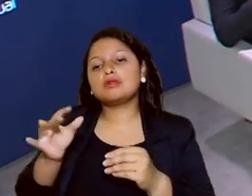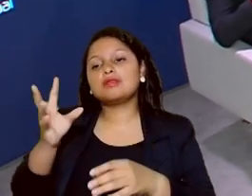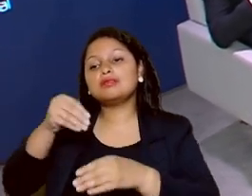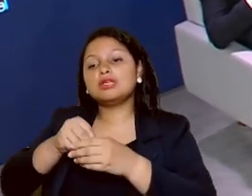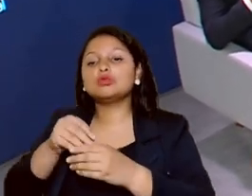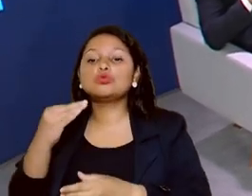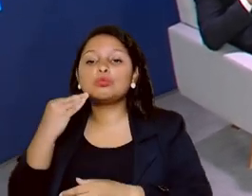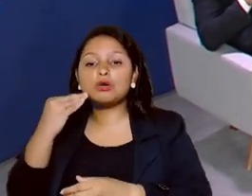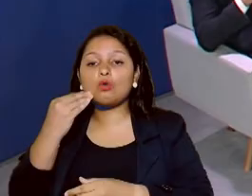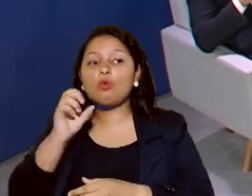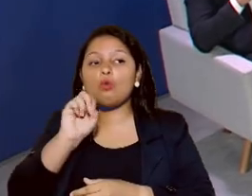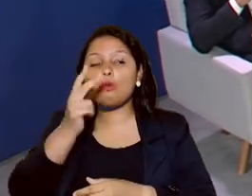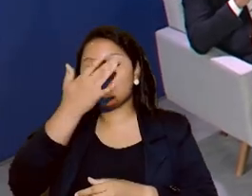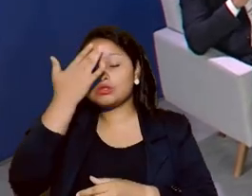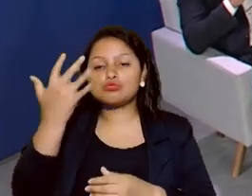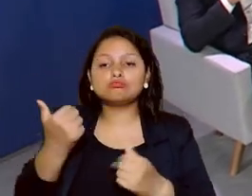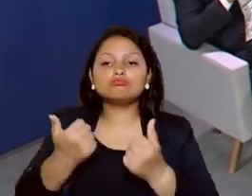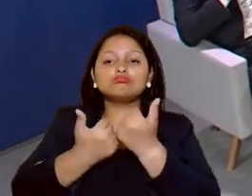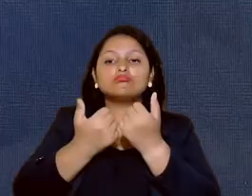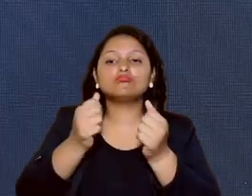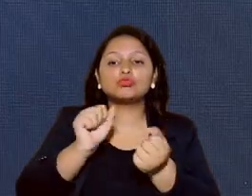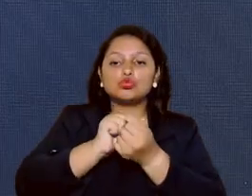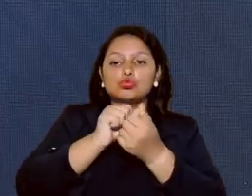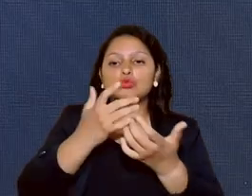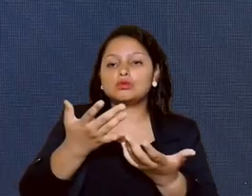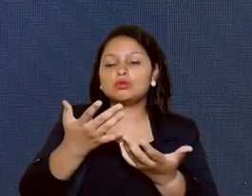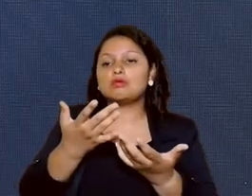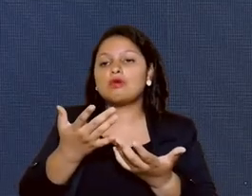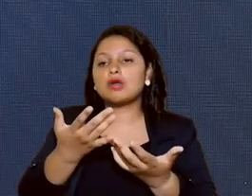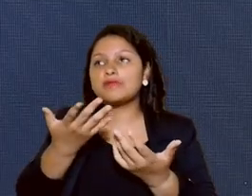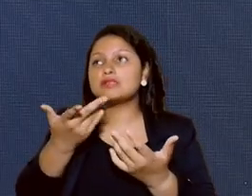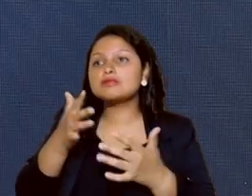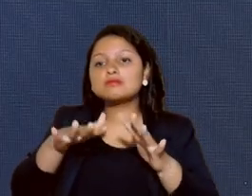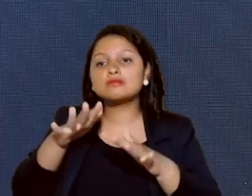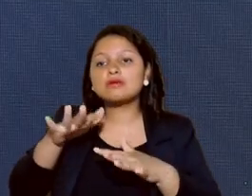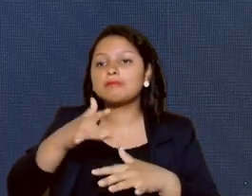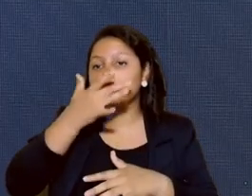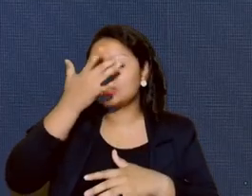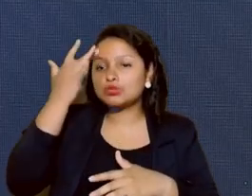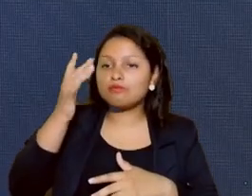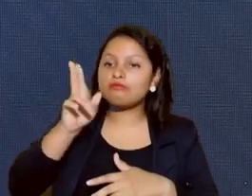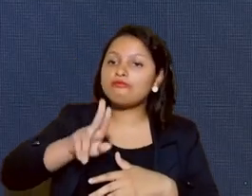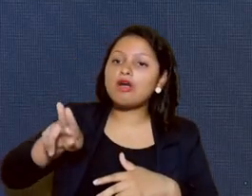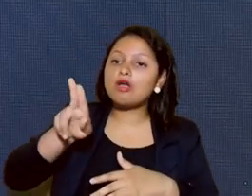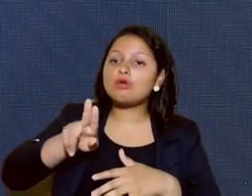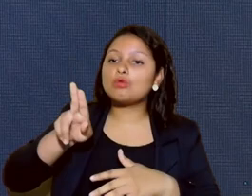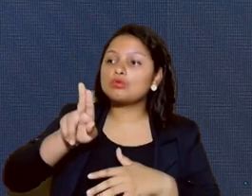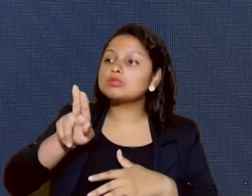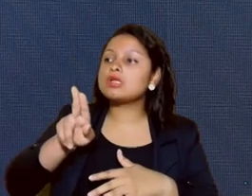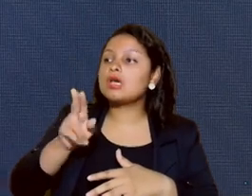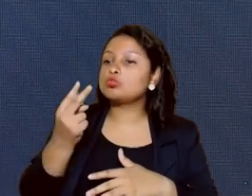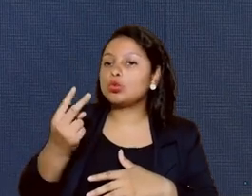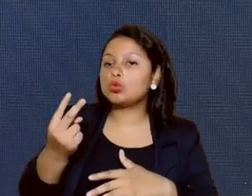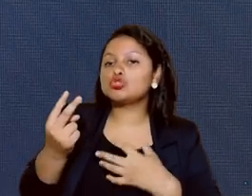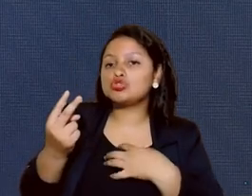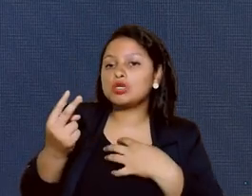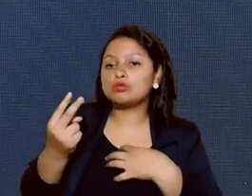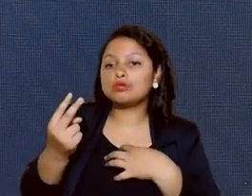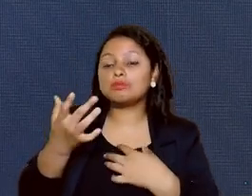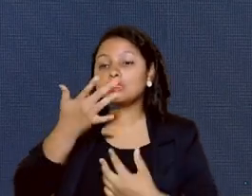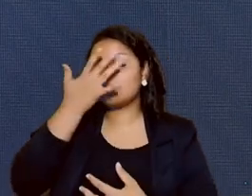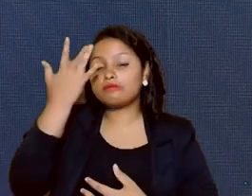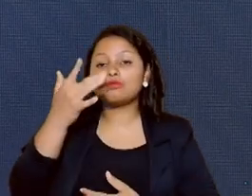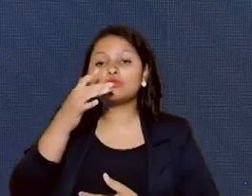parceiros mas a gente sabe que vai ter gente que você vai oferecer lá sem soluções o cara que vai usar duas e vai usar super bem duas tem gente que vai usar 98 soluções